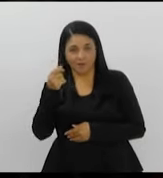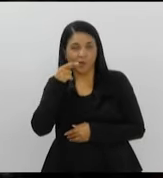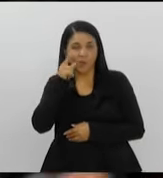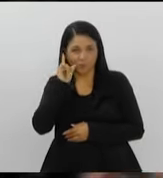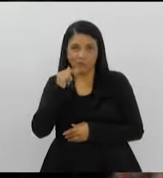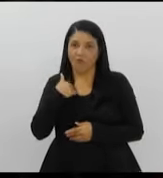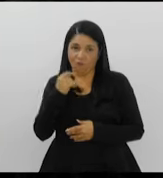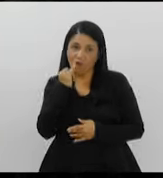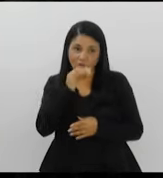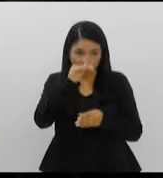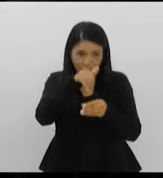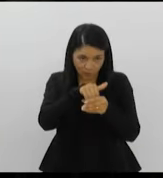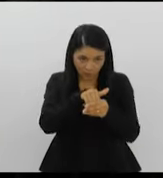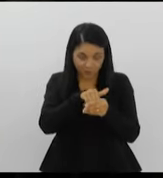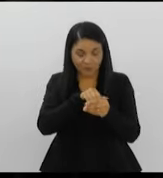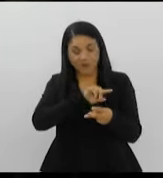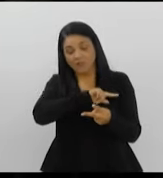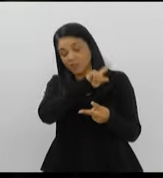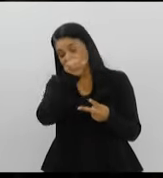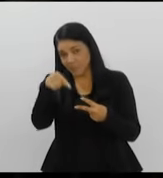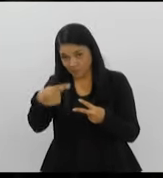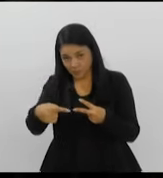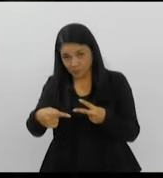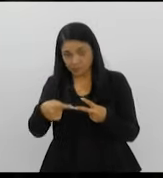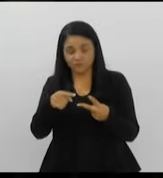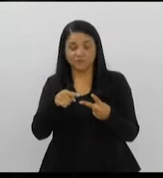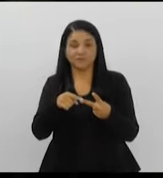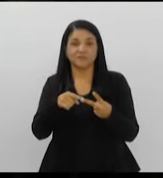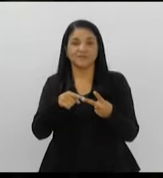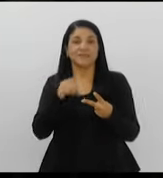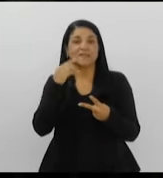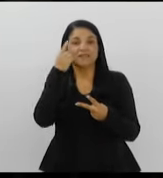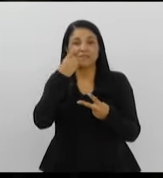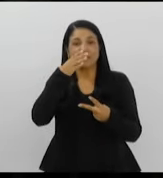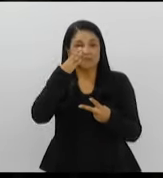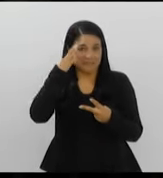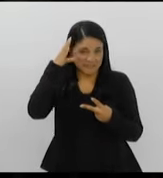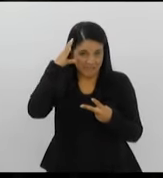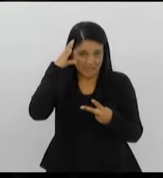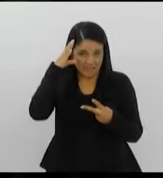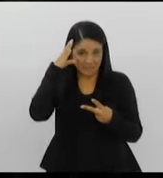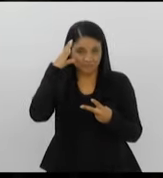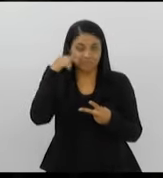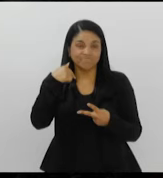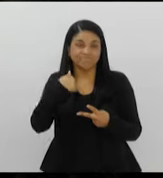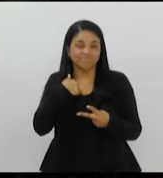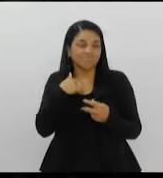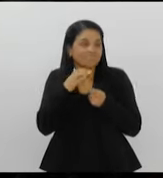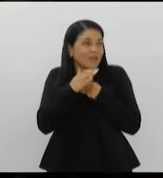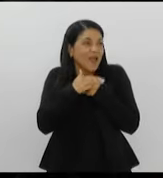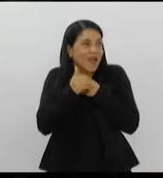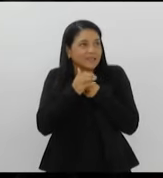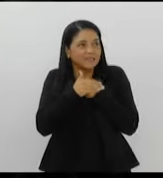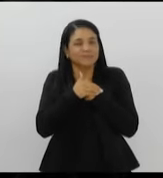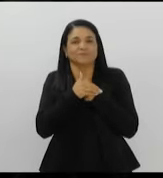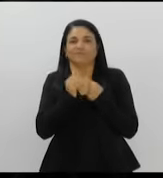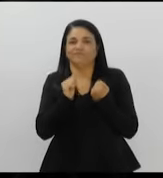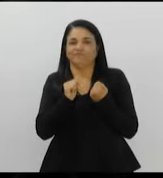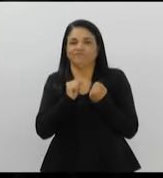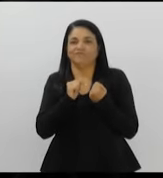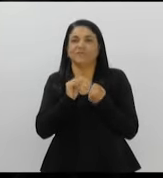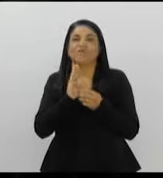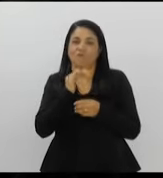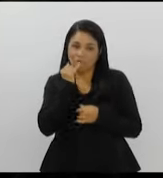votava. Depois foi a deputada Célia Jordão, a que eu tenho um imenso carinho. Eu disse